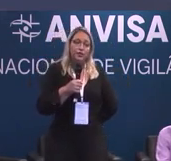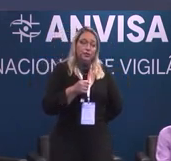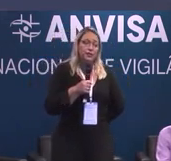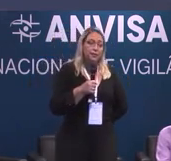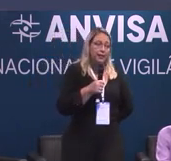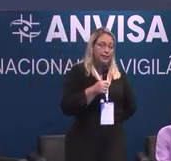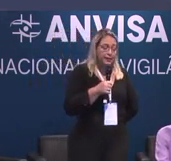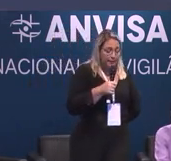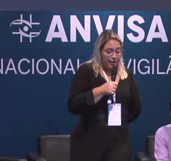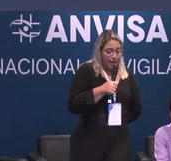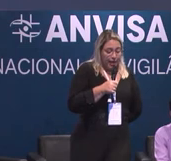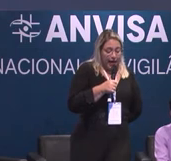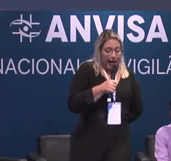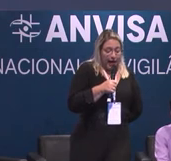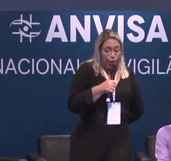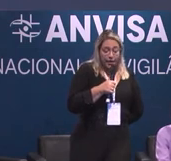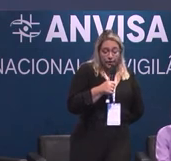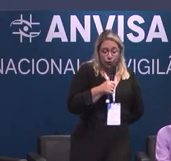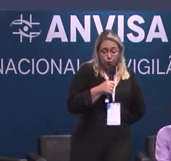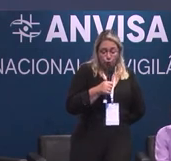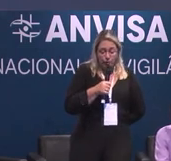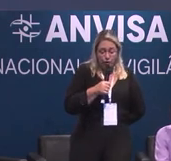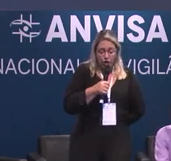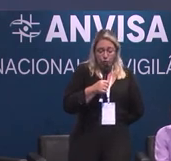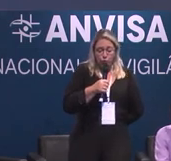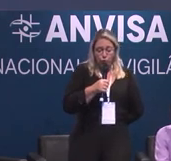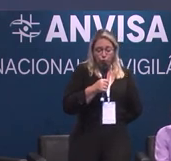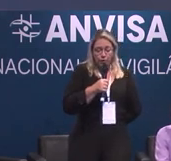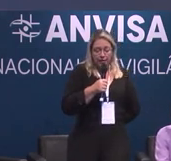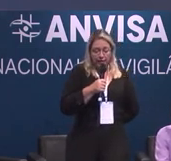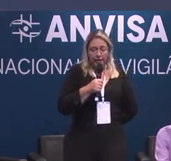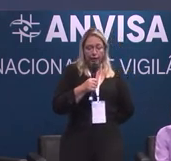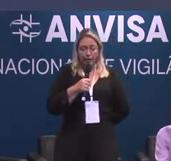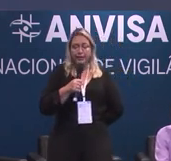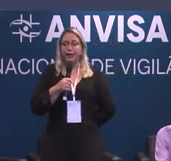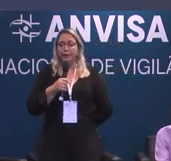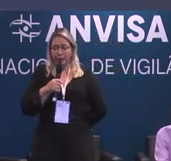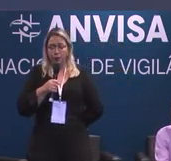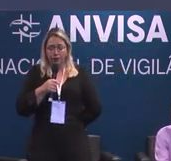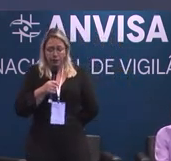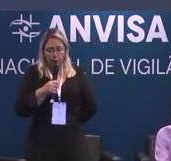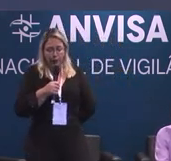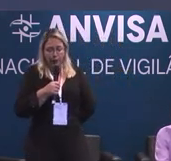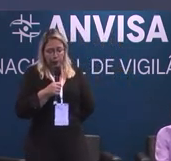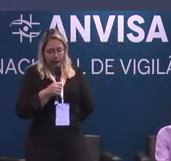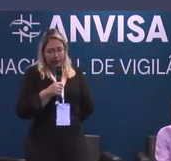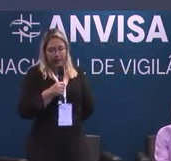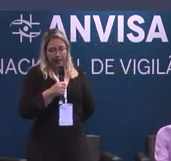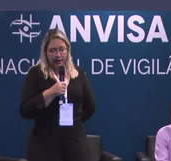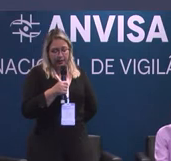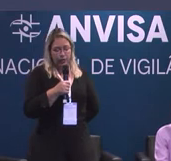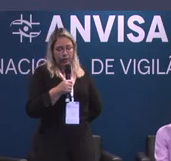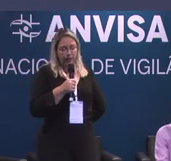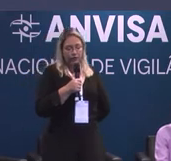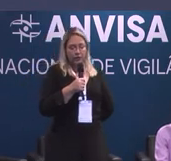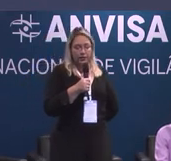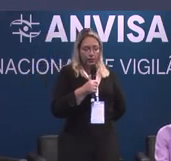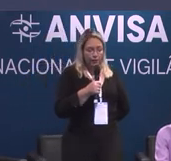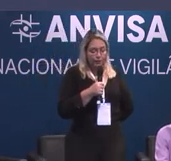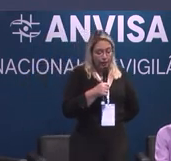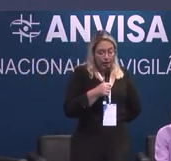uma semelhança. O risco do objeto do controle sanitário é sempre o fator preponderante relacionado à